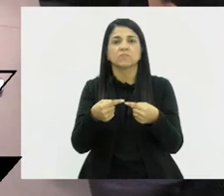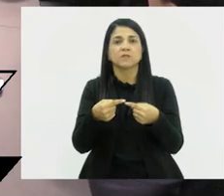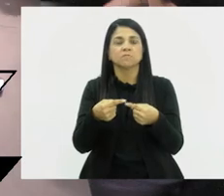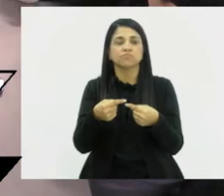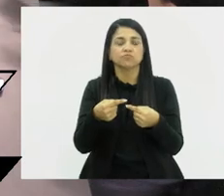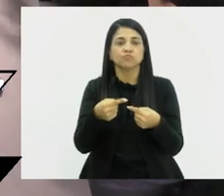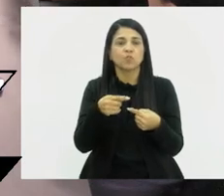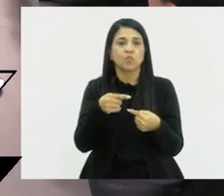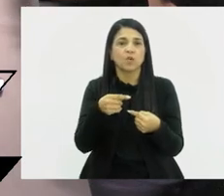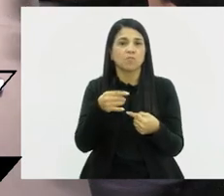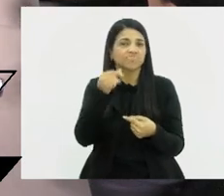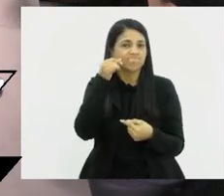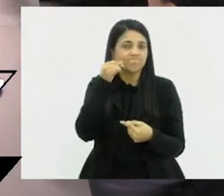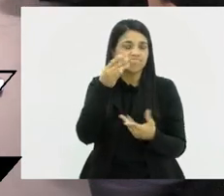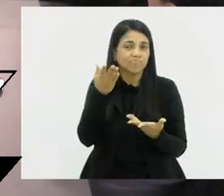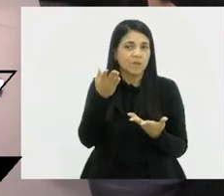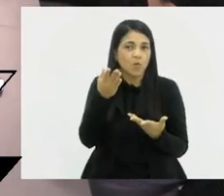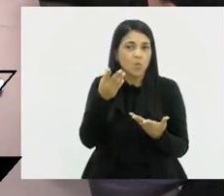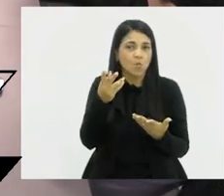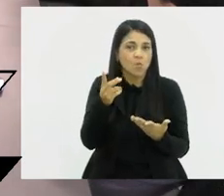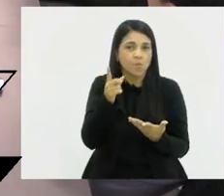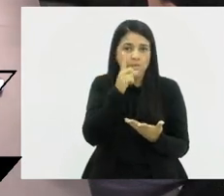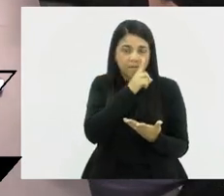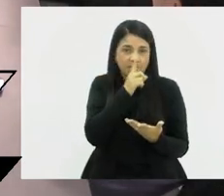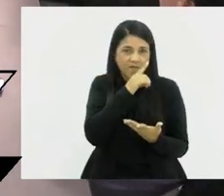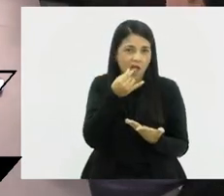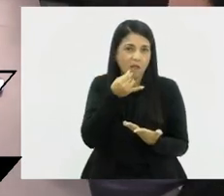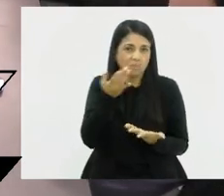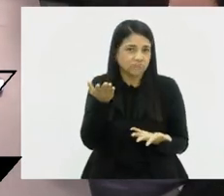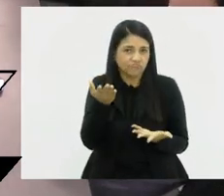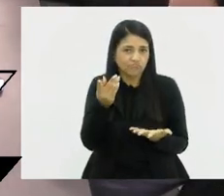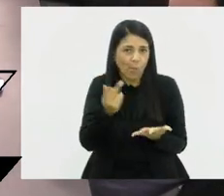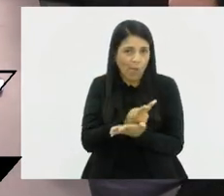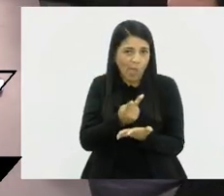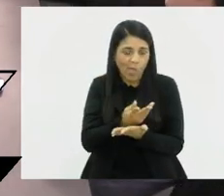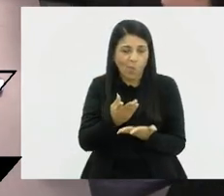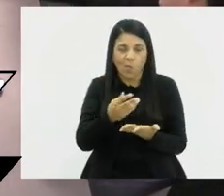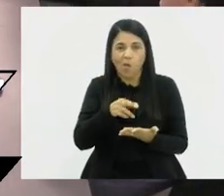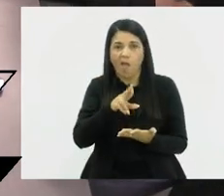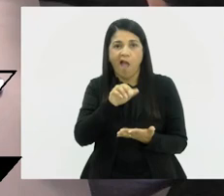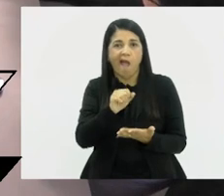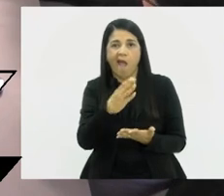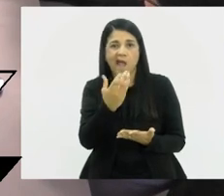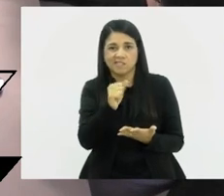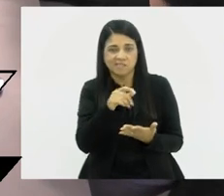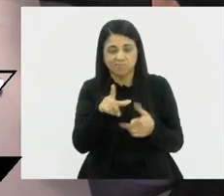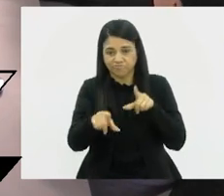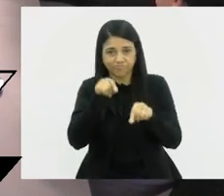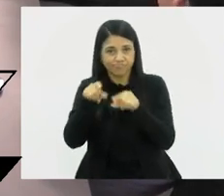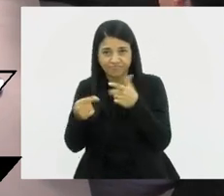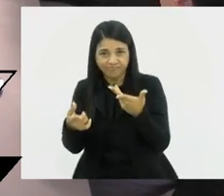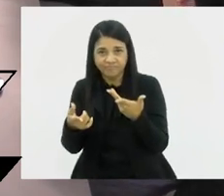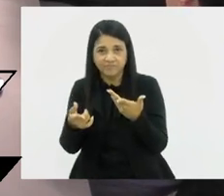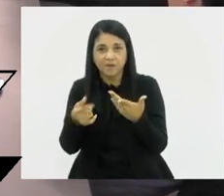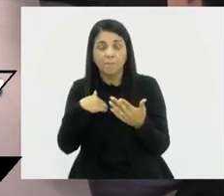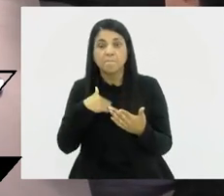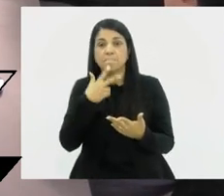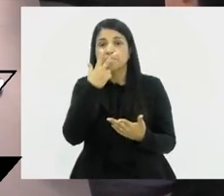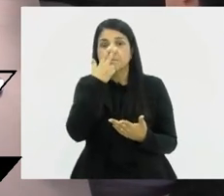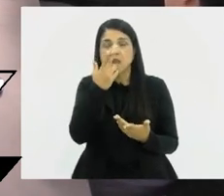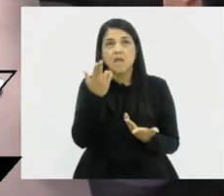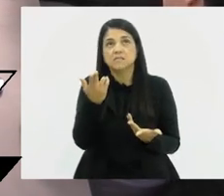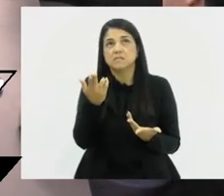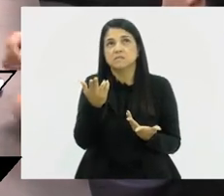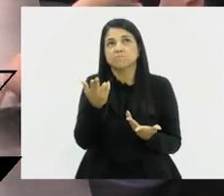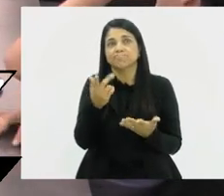em denominarmos um culpado enquanto raça, senão a gente vai acabar, desculpa a expressão, mas correndo atrás do rabo,